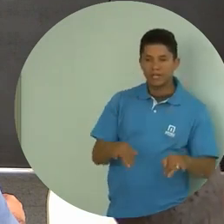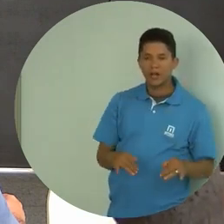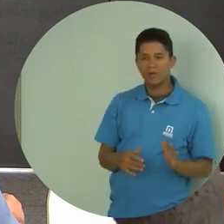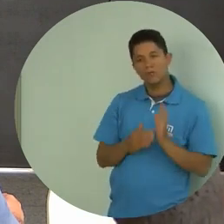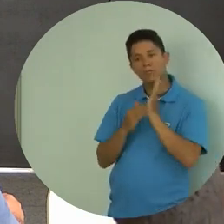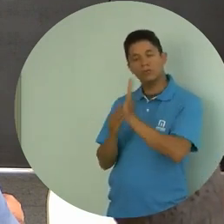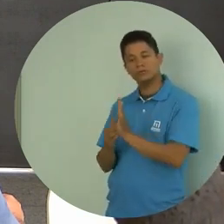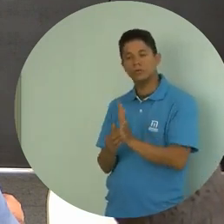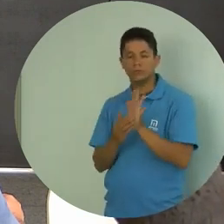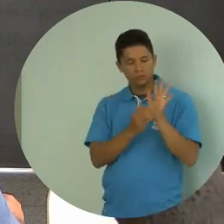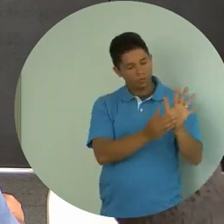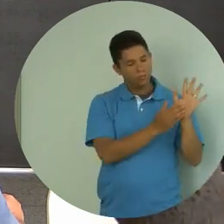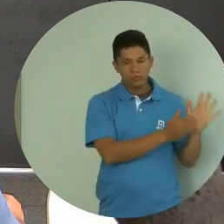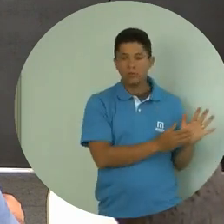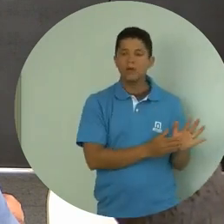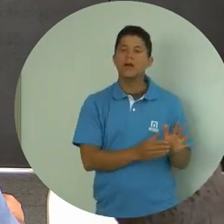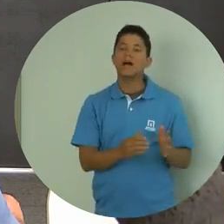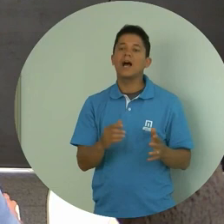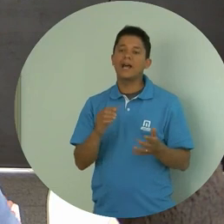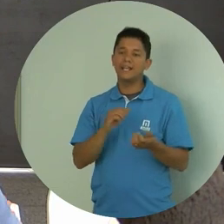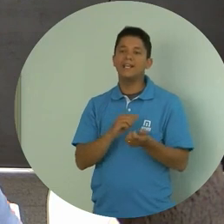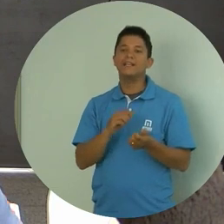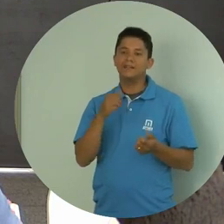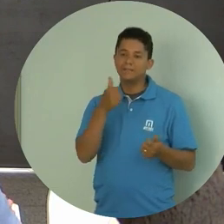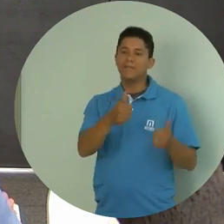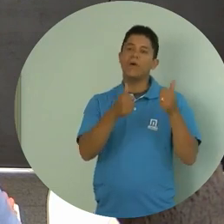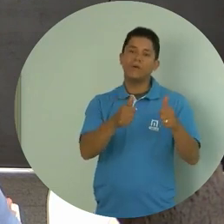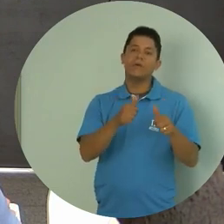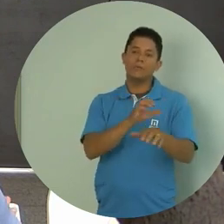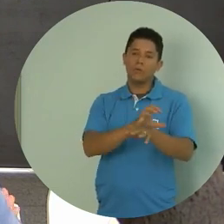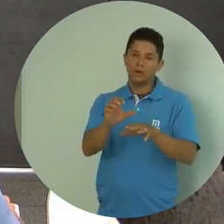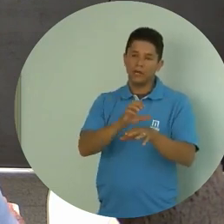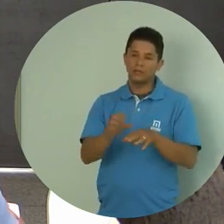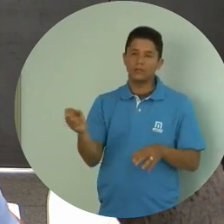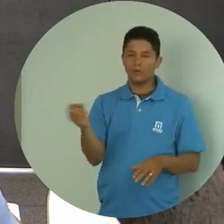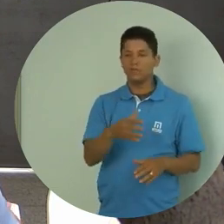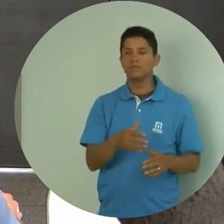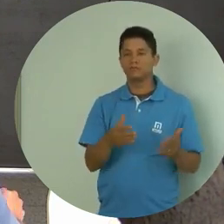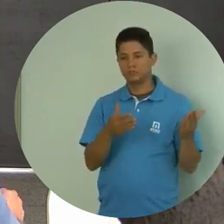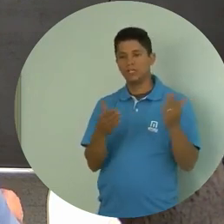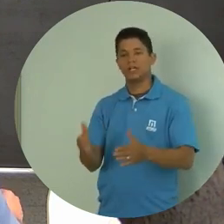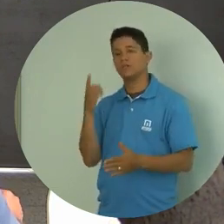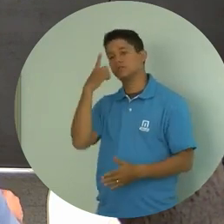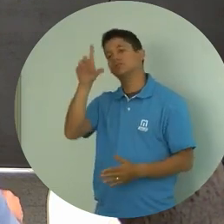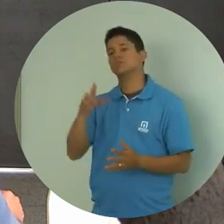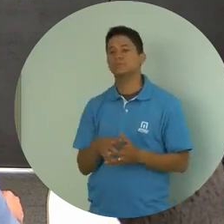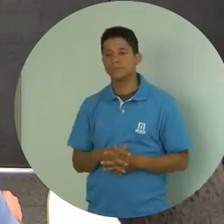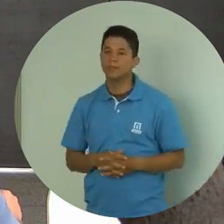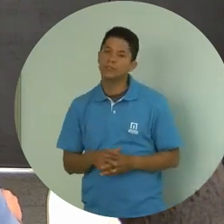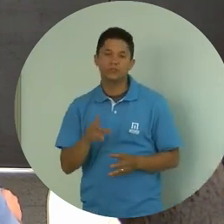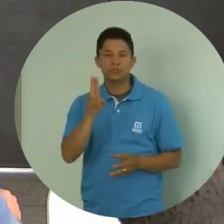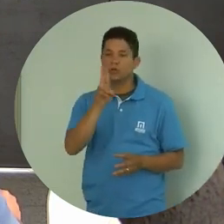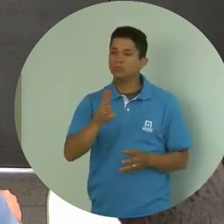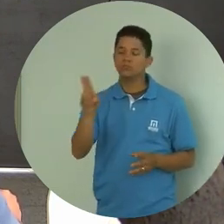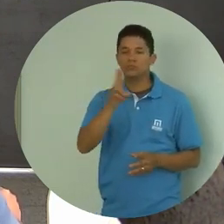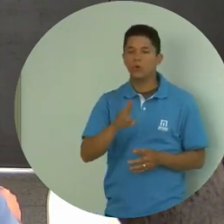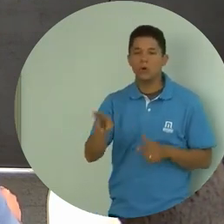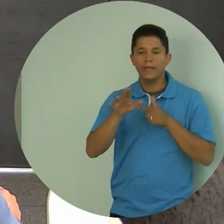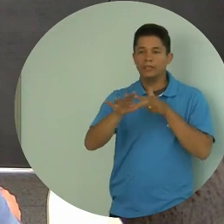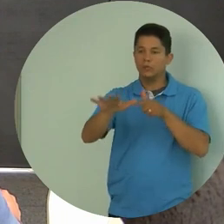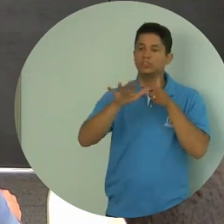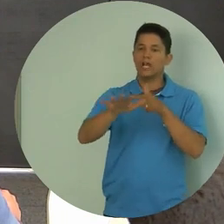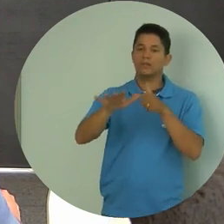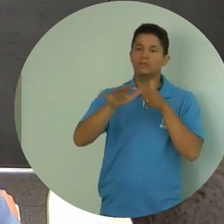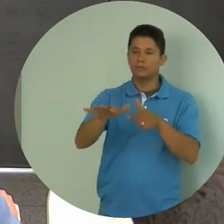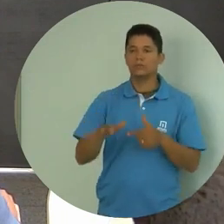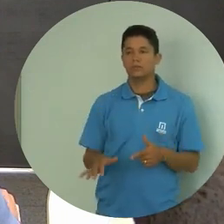como adequado para o concreto novo chegar e fazer aderência, mas foi hidrojato, unicamente hidrojato. Barra